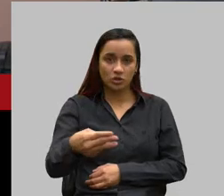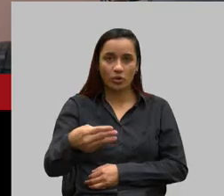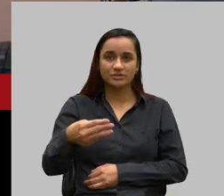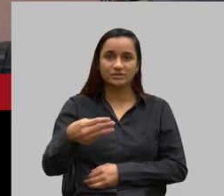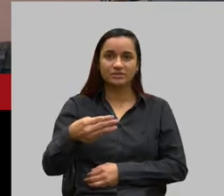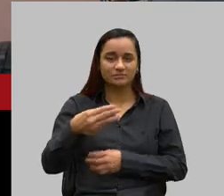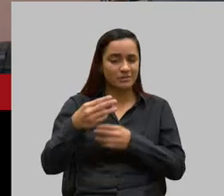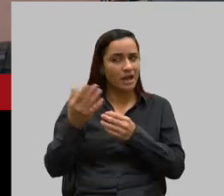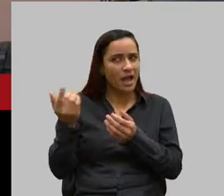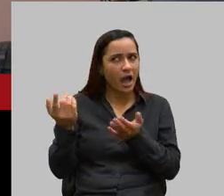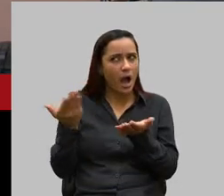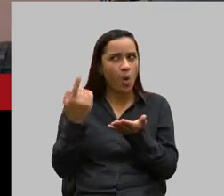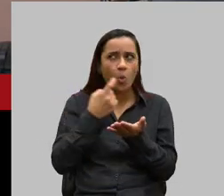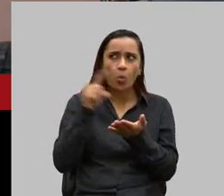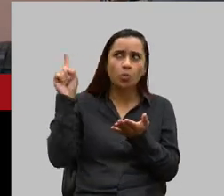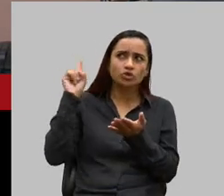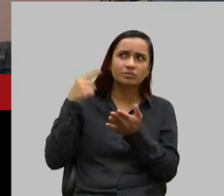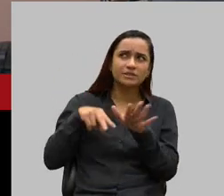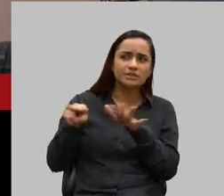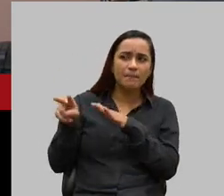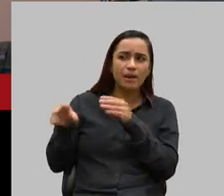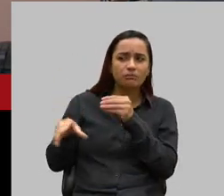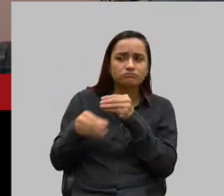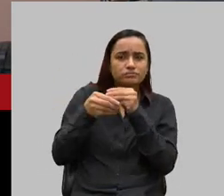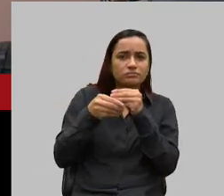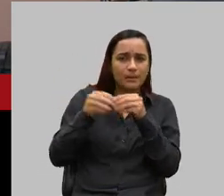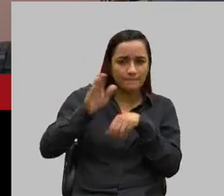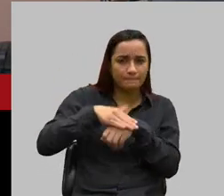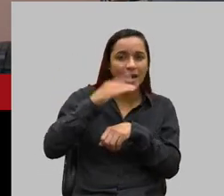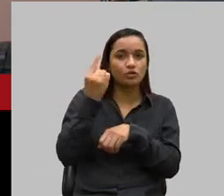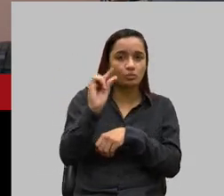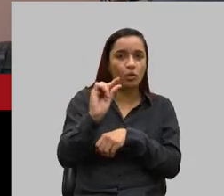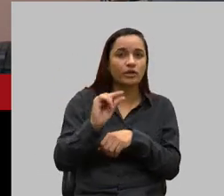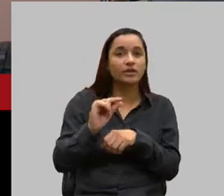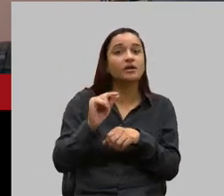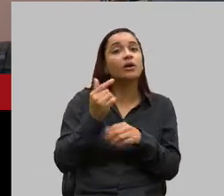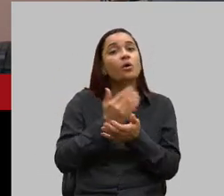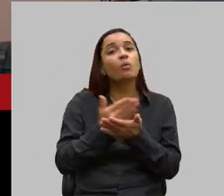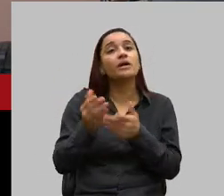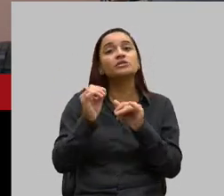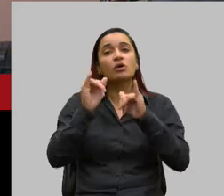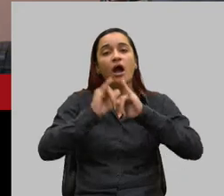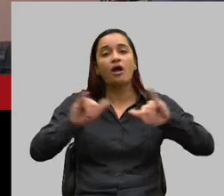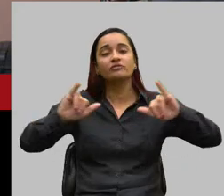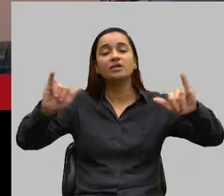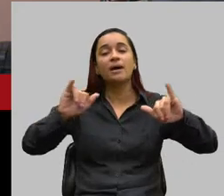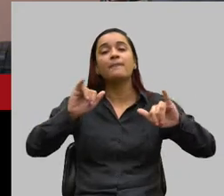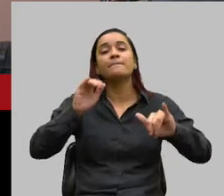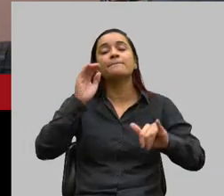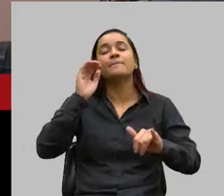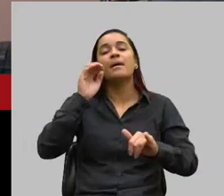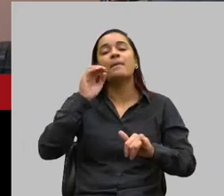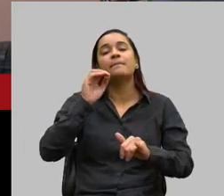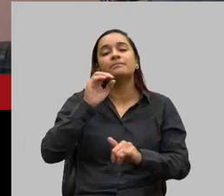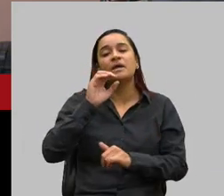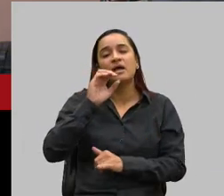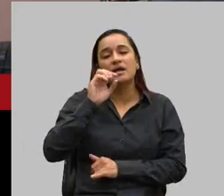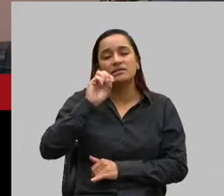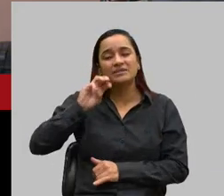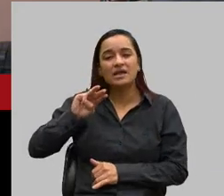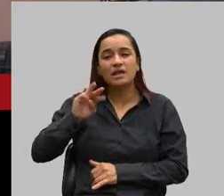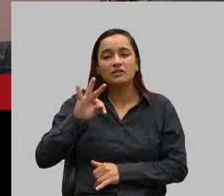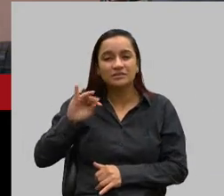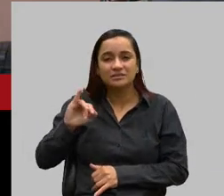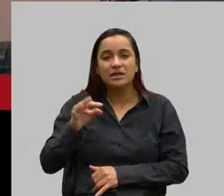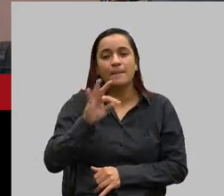bocadinho essa semana estamos aí rumo ao Governador anunciar meio trilhão de reais de investimentos e